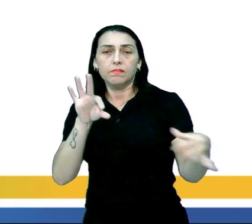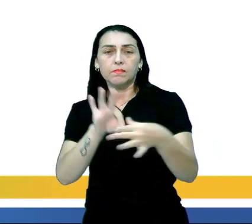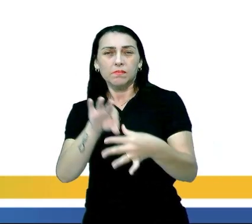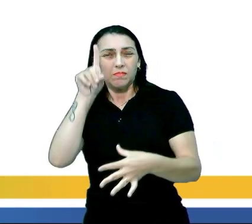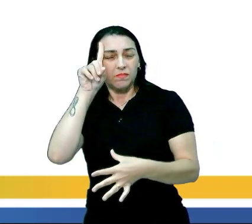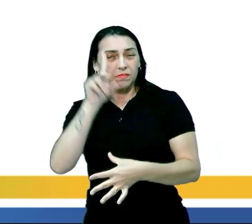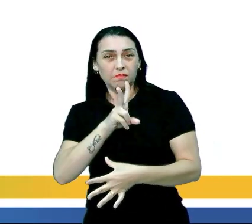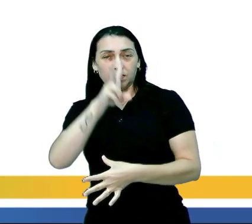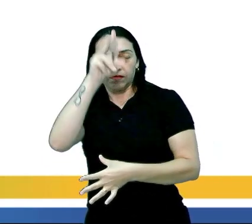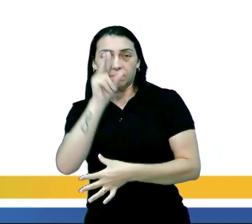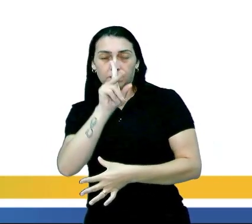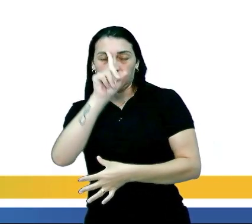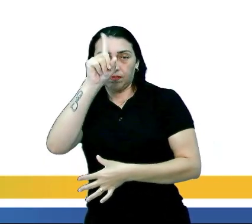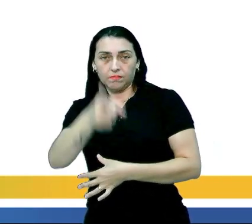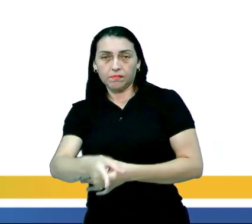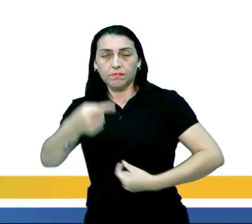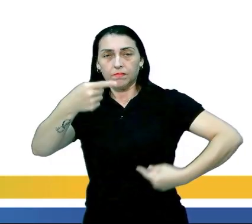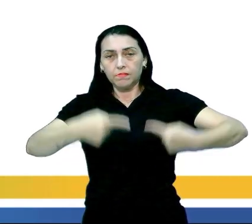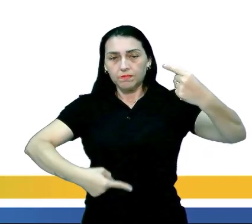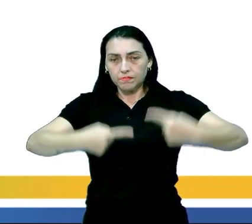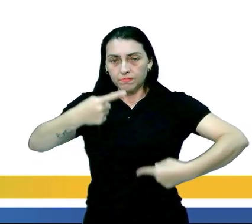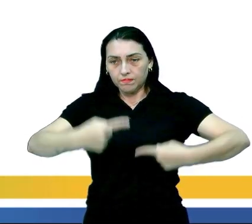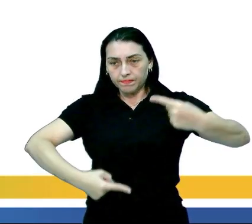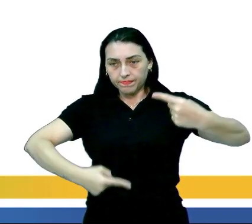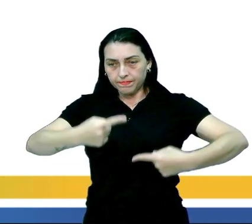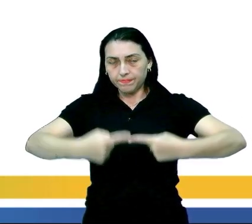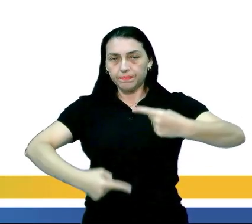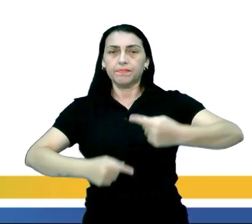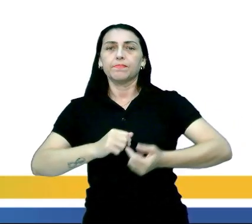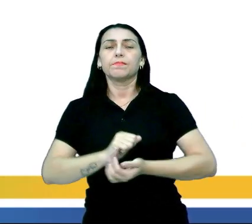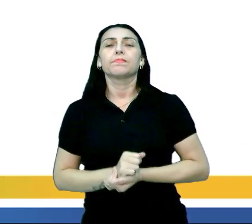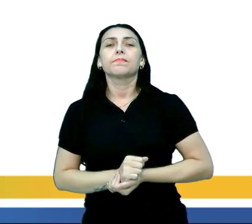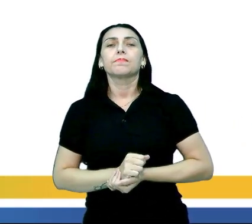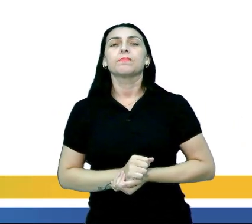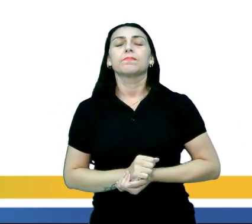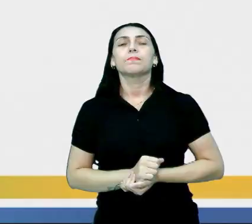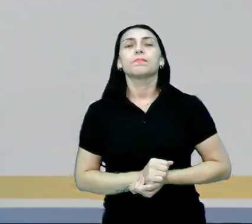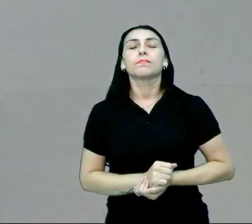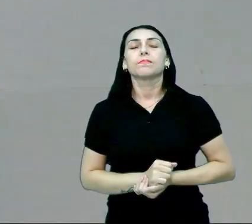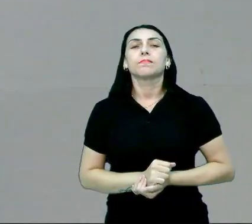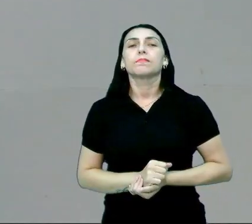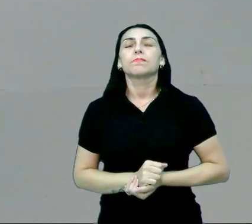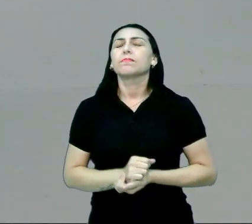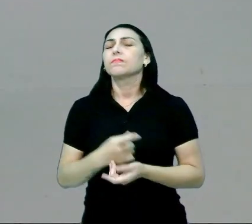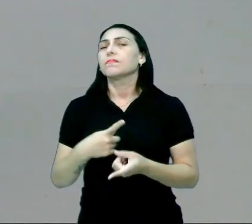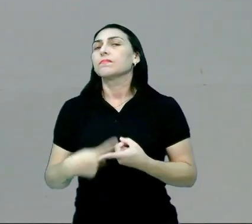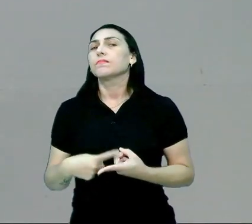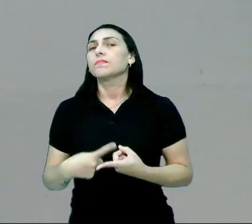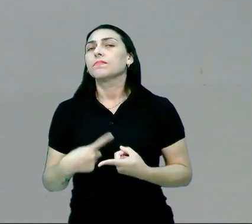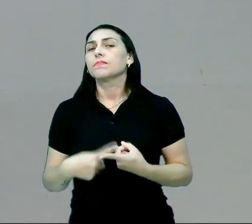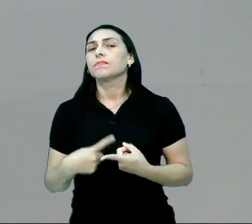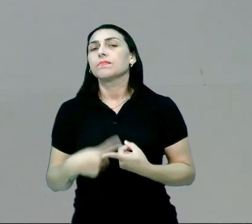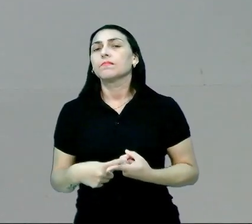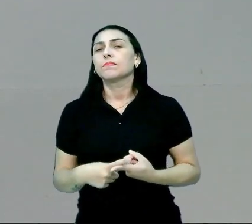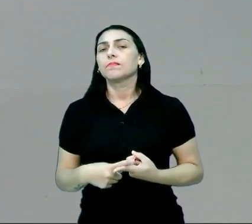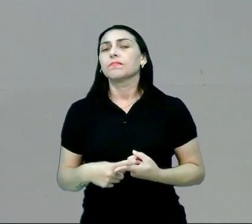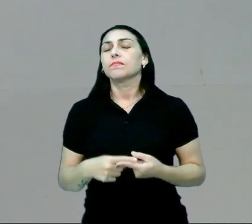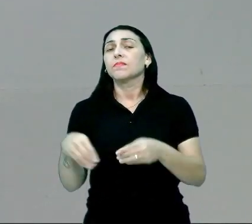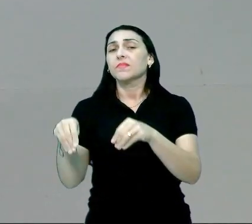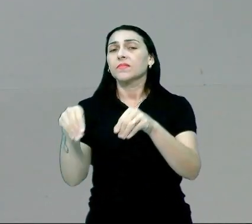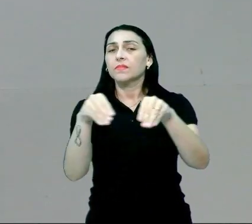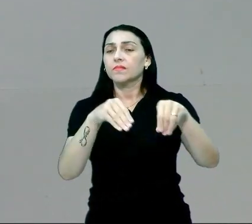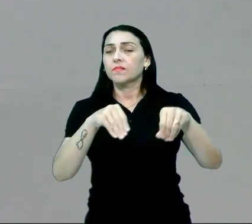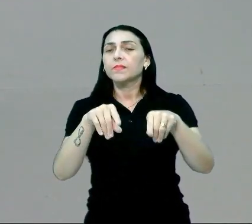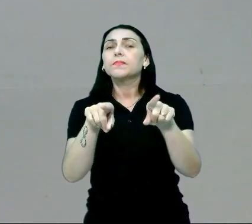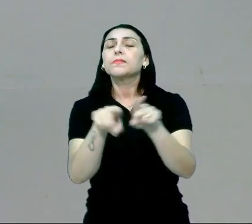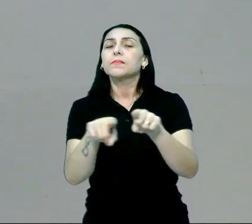de terra é vinculada ao poder político. Porque a concentração de terras,